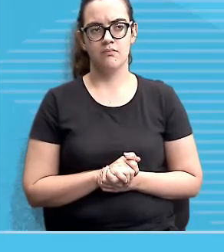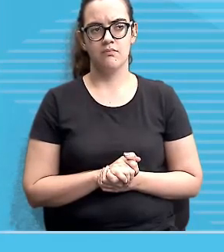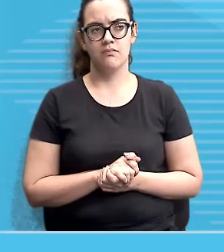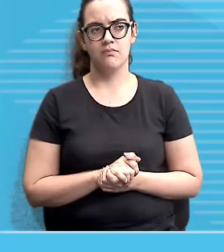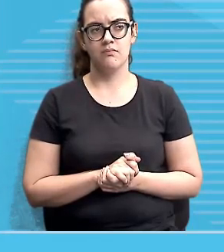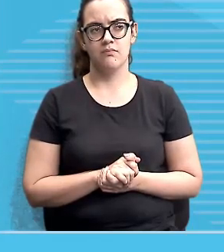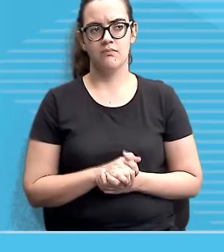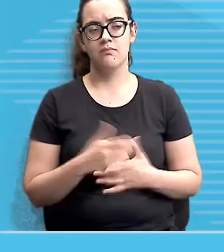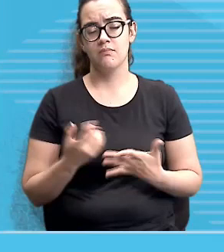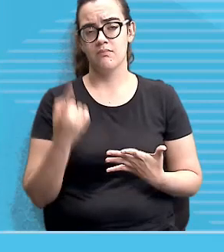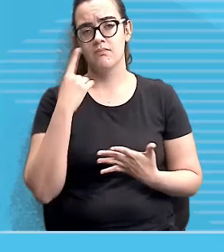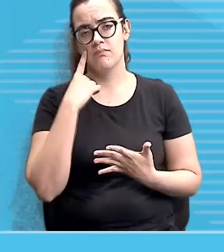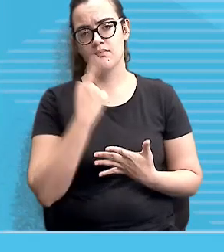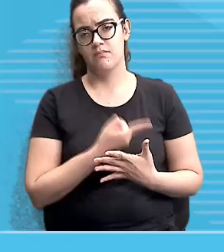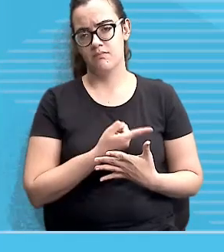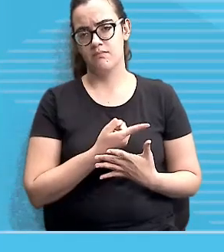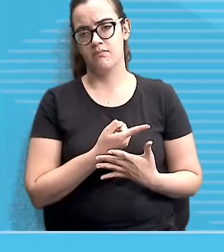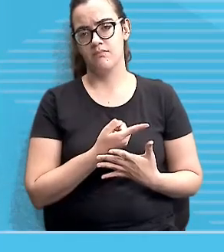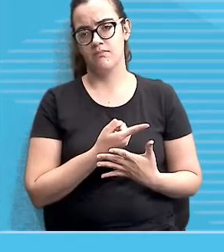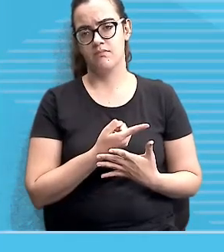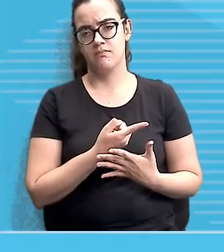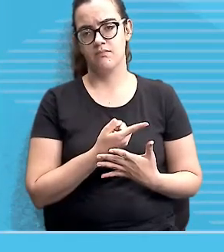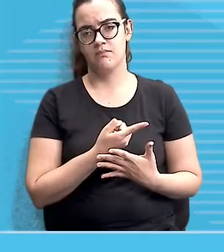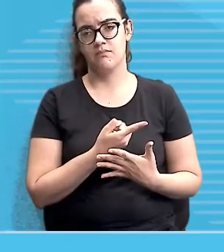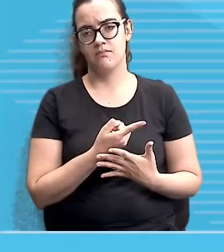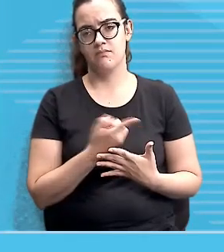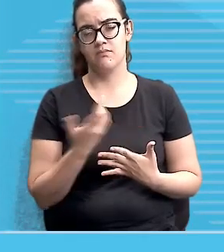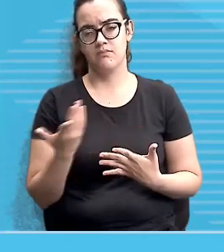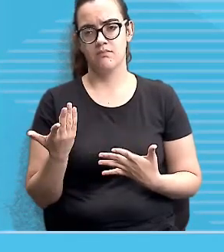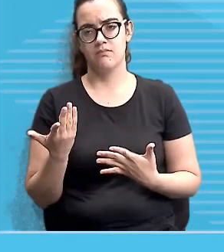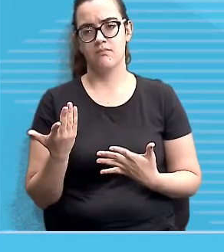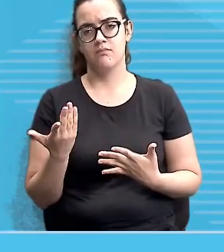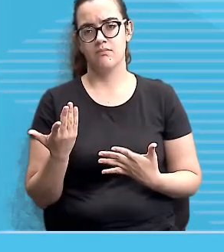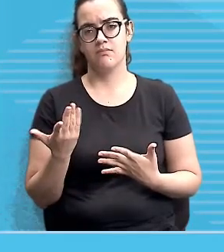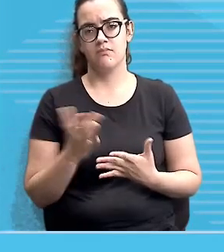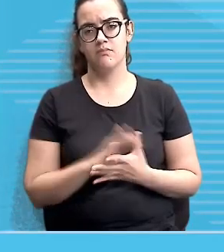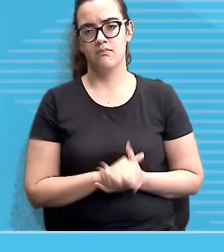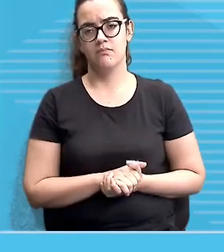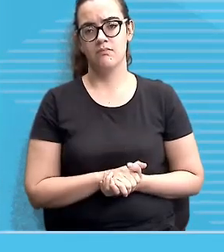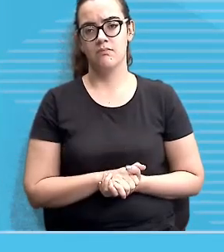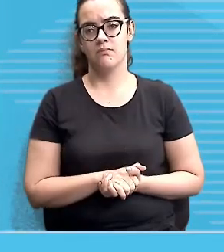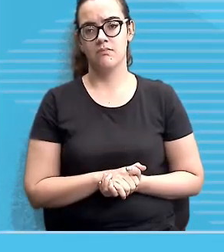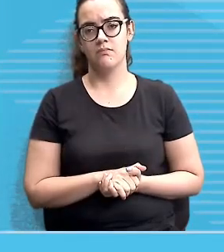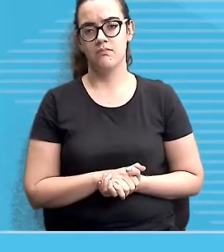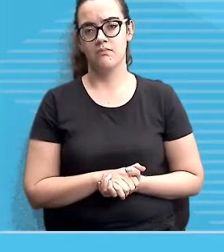e bom então cobre ganha